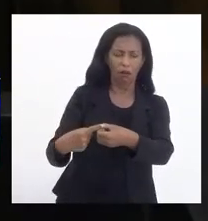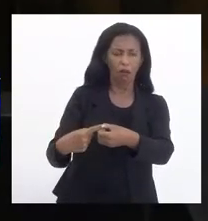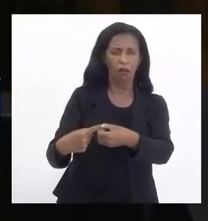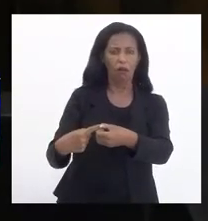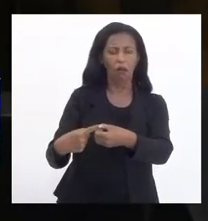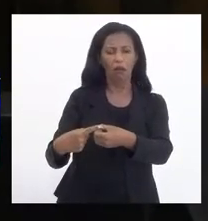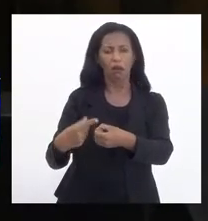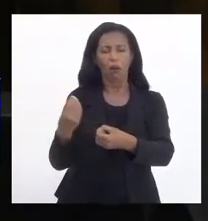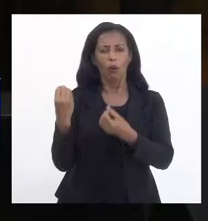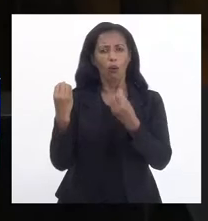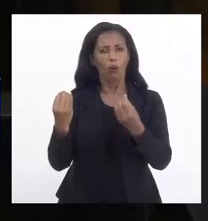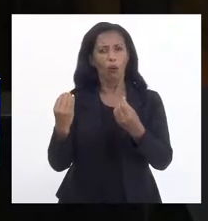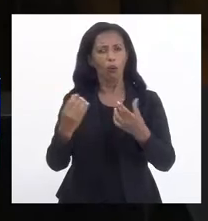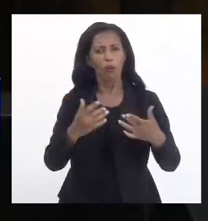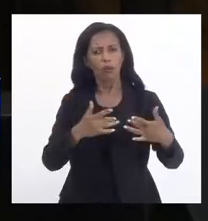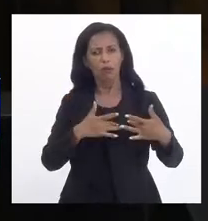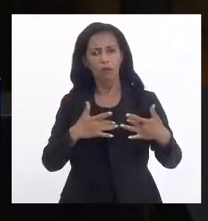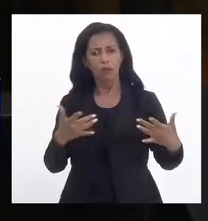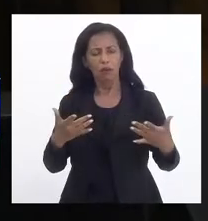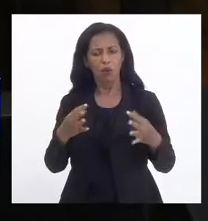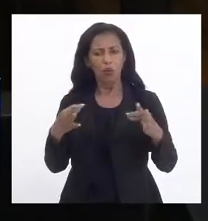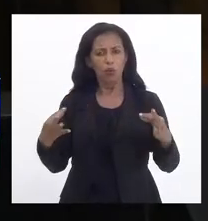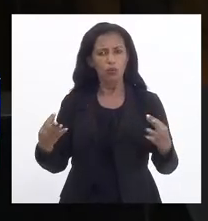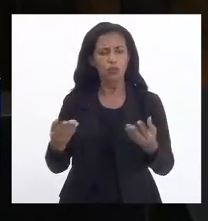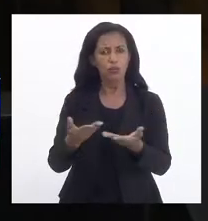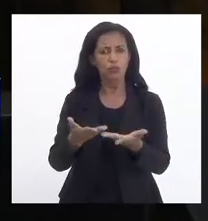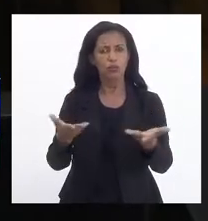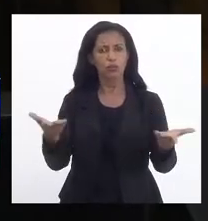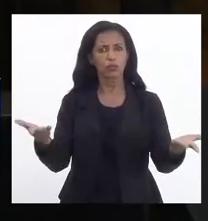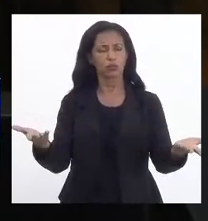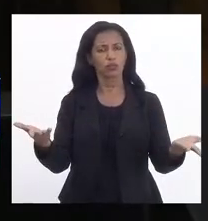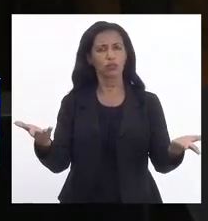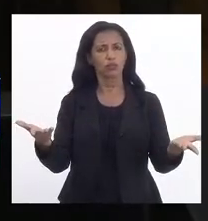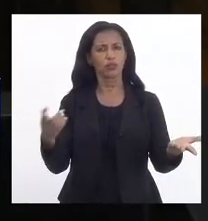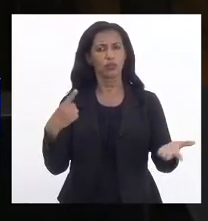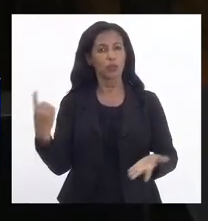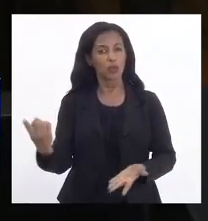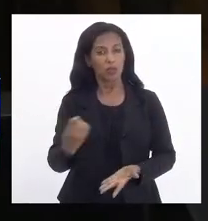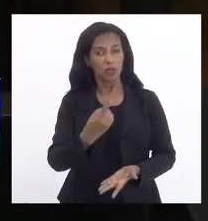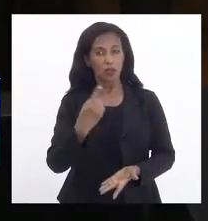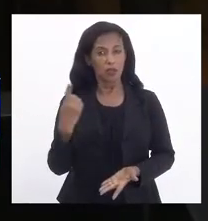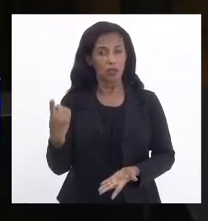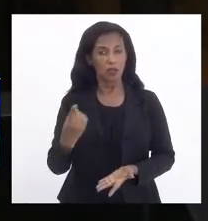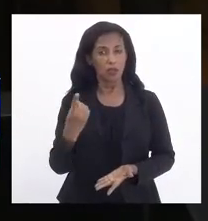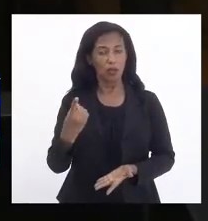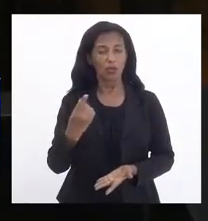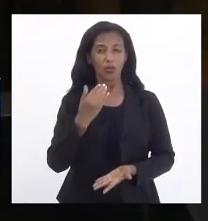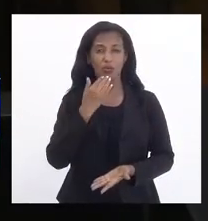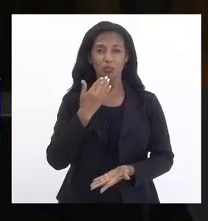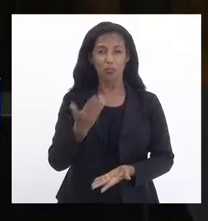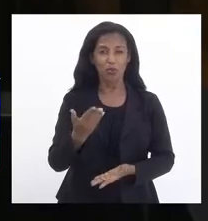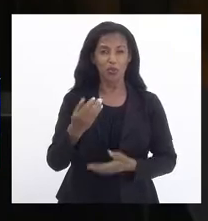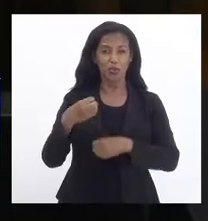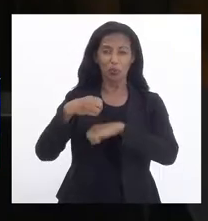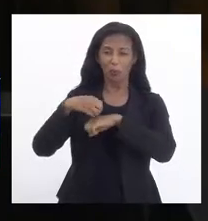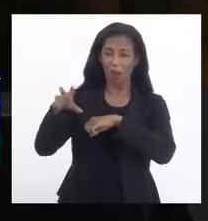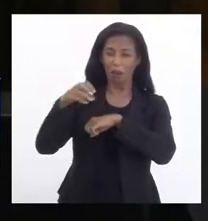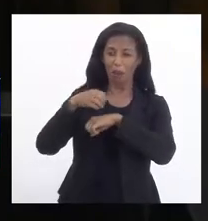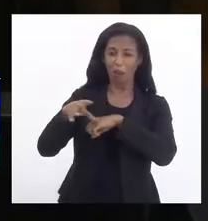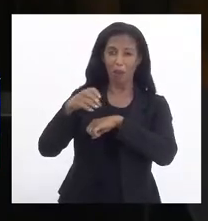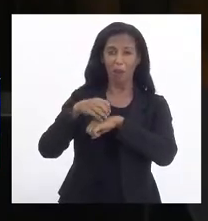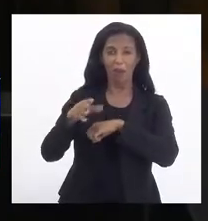e não se compadecer com tudo aquilo que nós estamos recebendo de demandas, de pedido